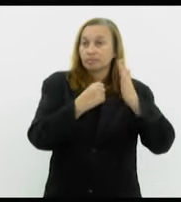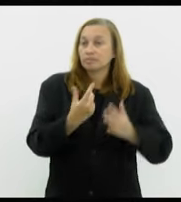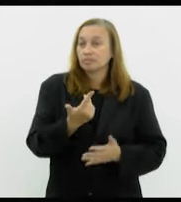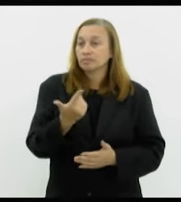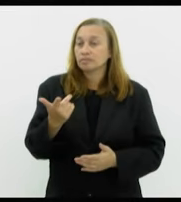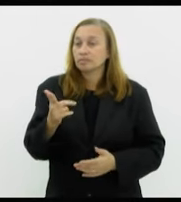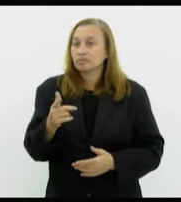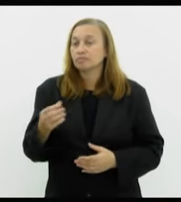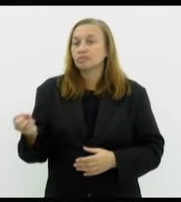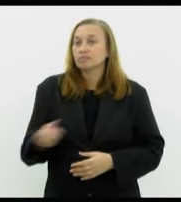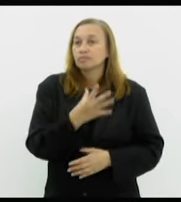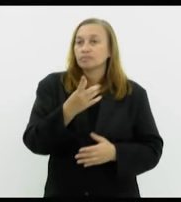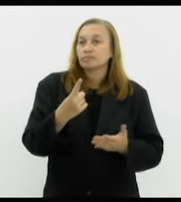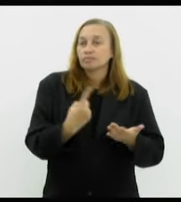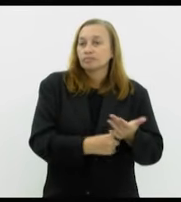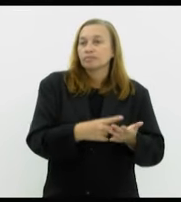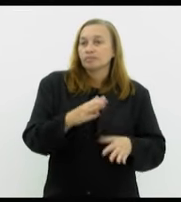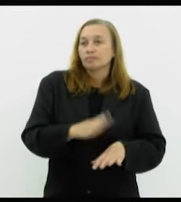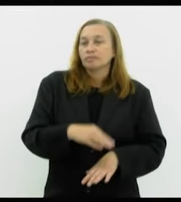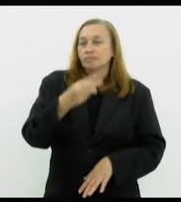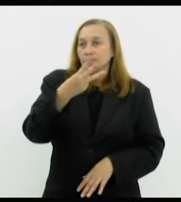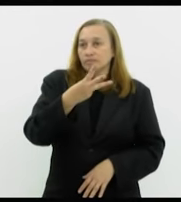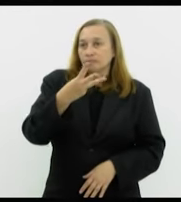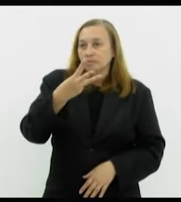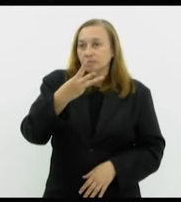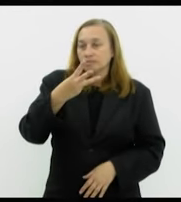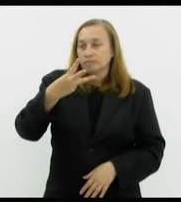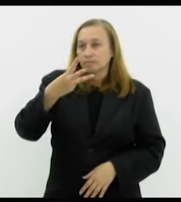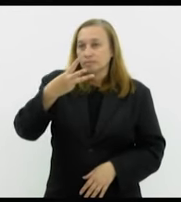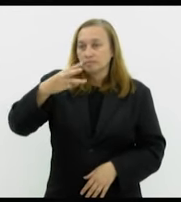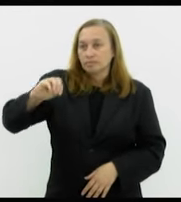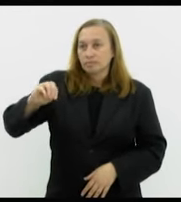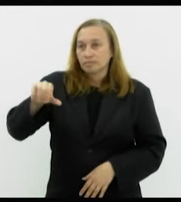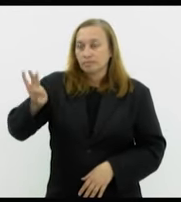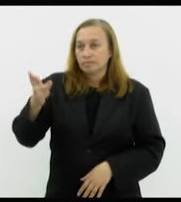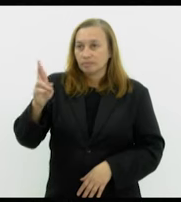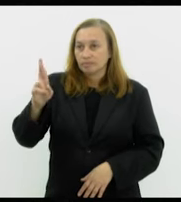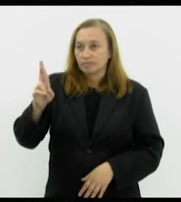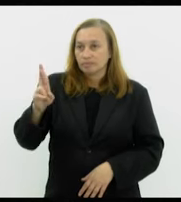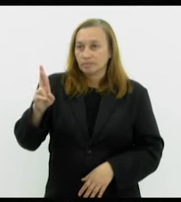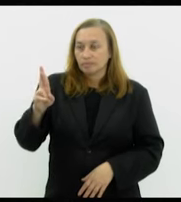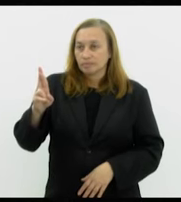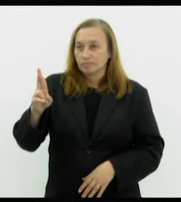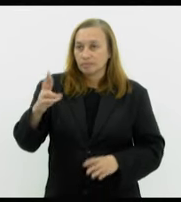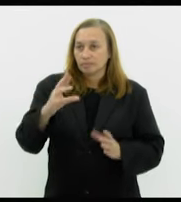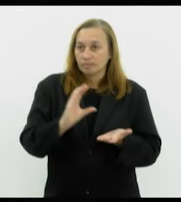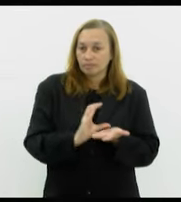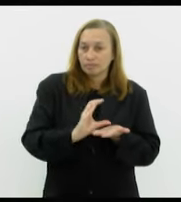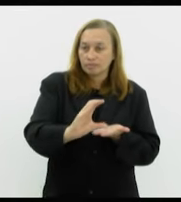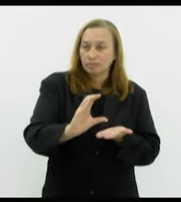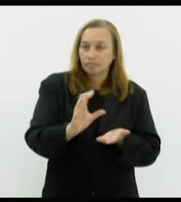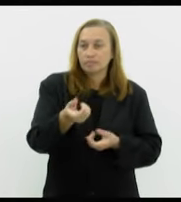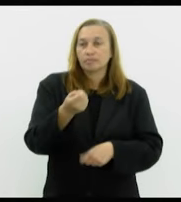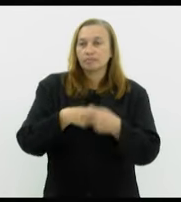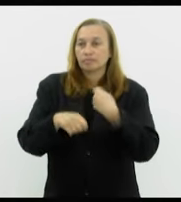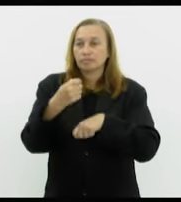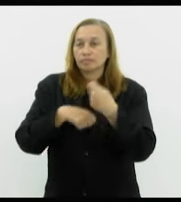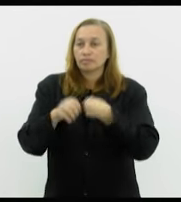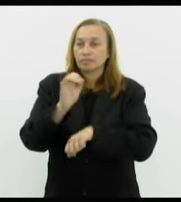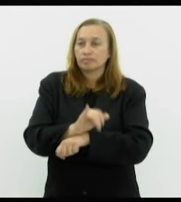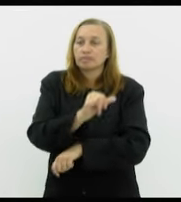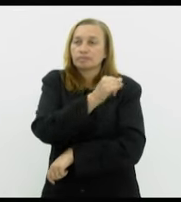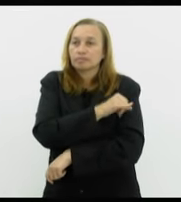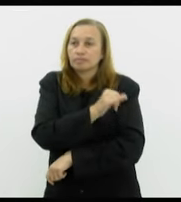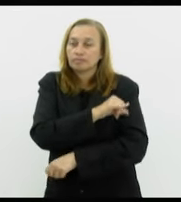PAC. São mais de 300 bilhões de reais que serão injetados nos próximos anos na economia do estado